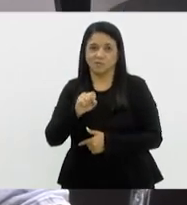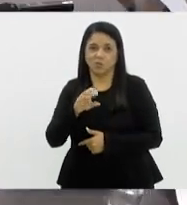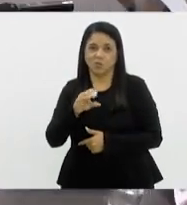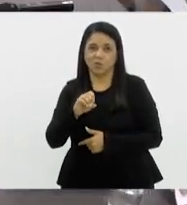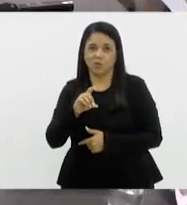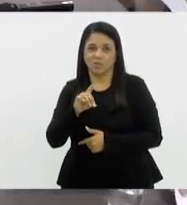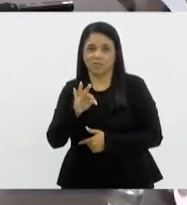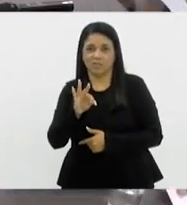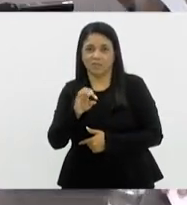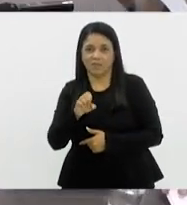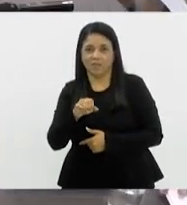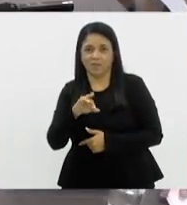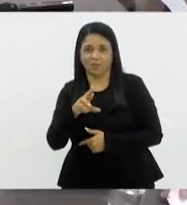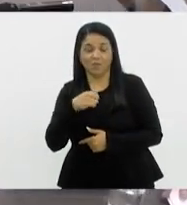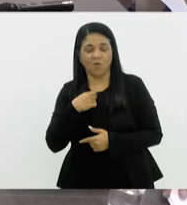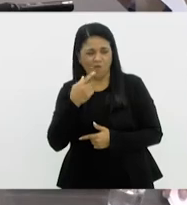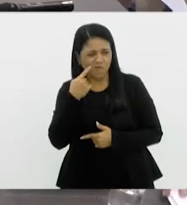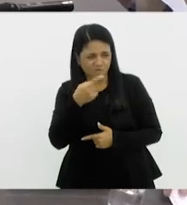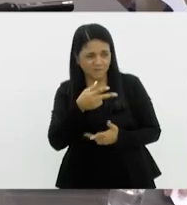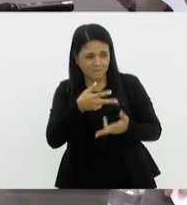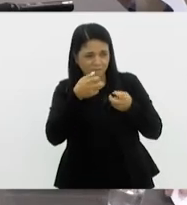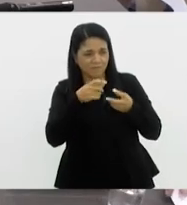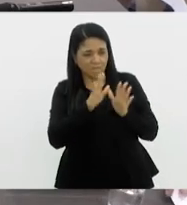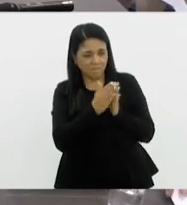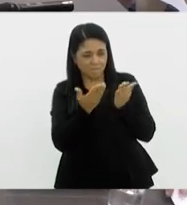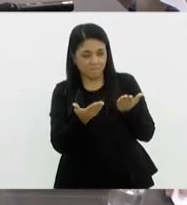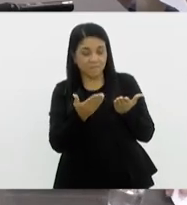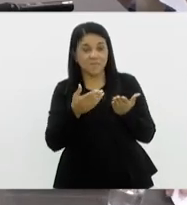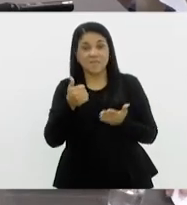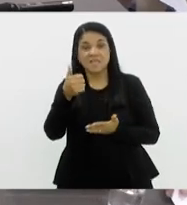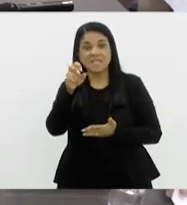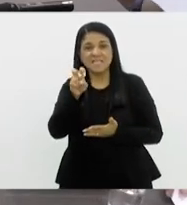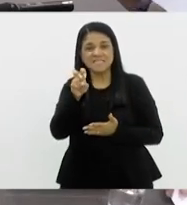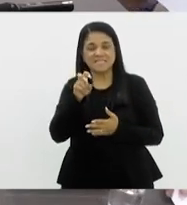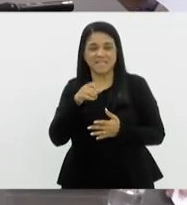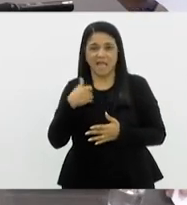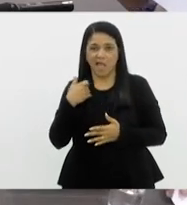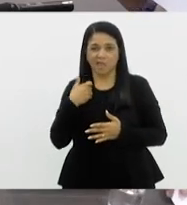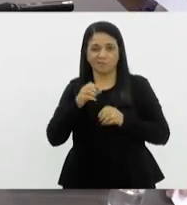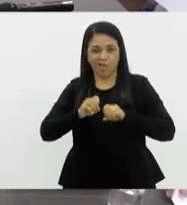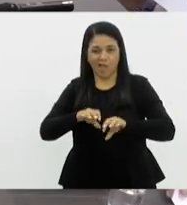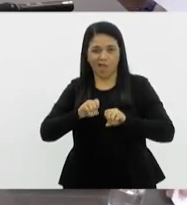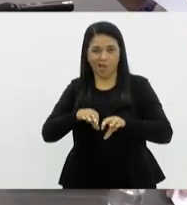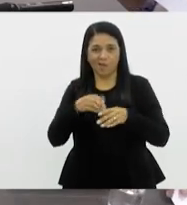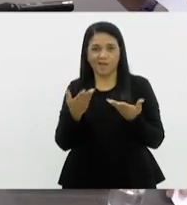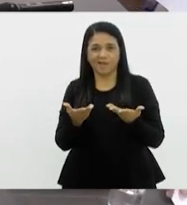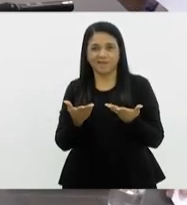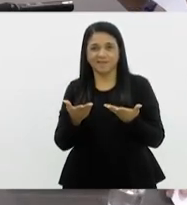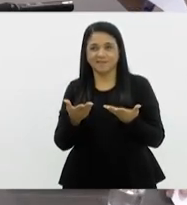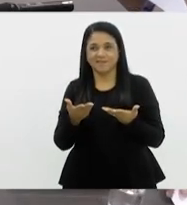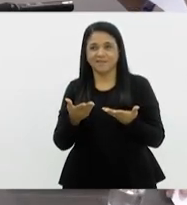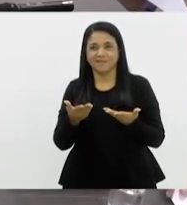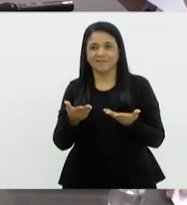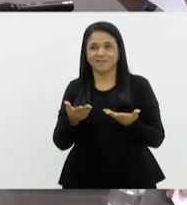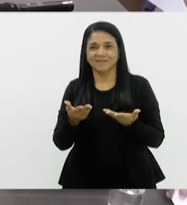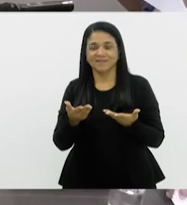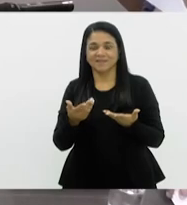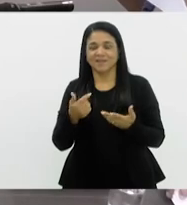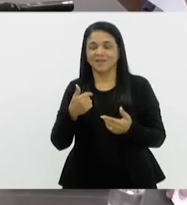Excelência mostrando sua carteira de trabalho com 15 anos já dando aula de Não, eu apresentei a carteira de trabalho com